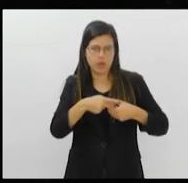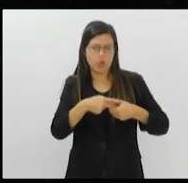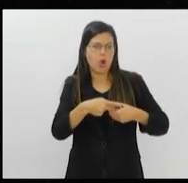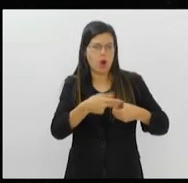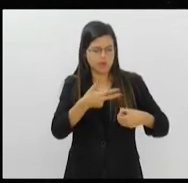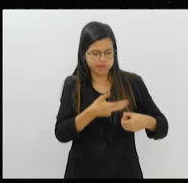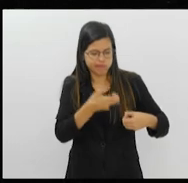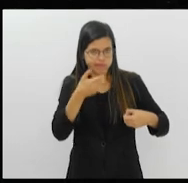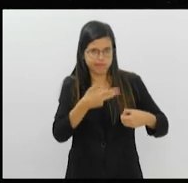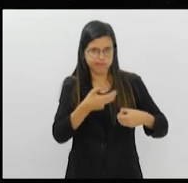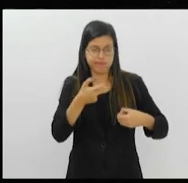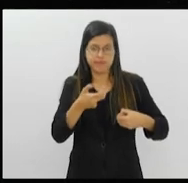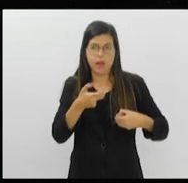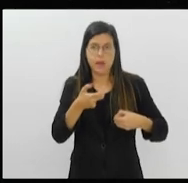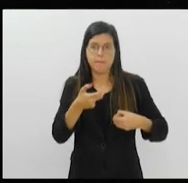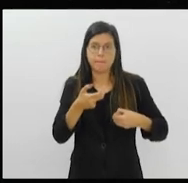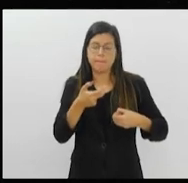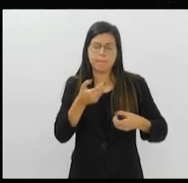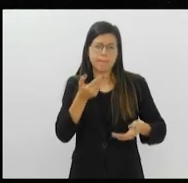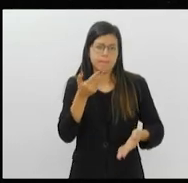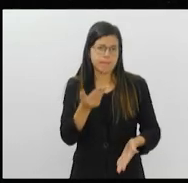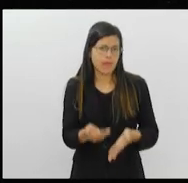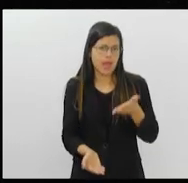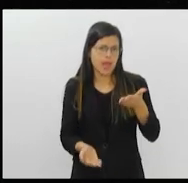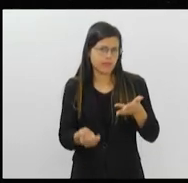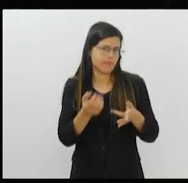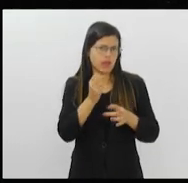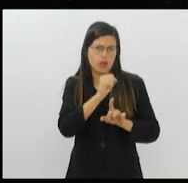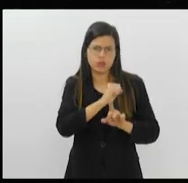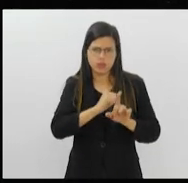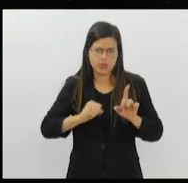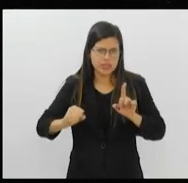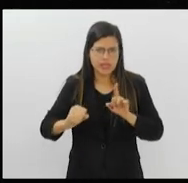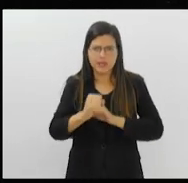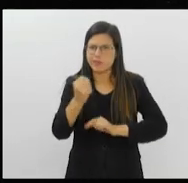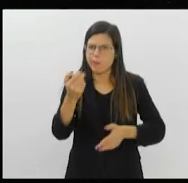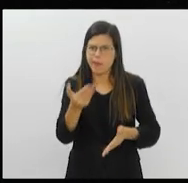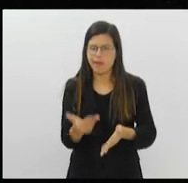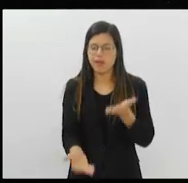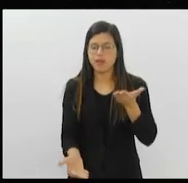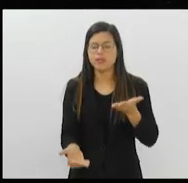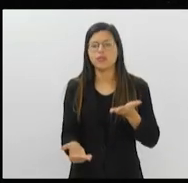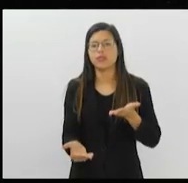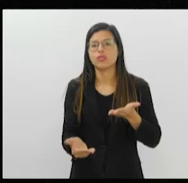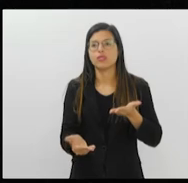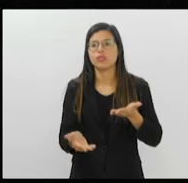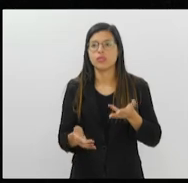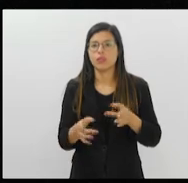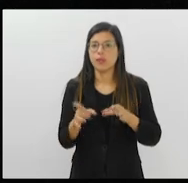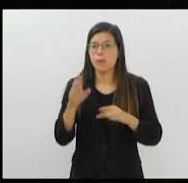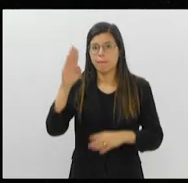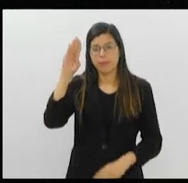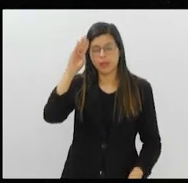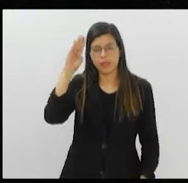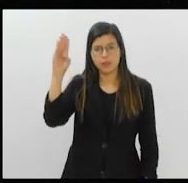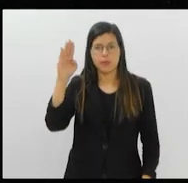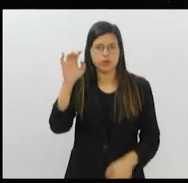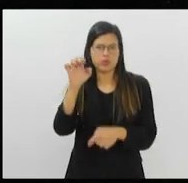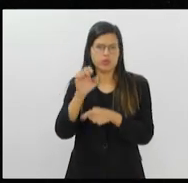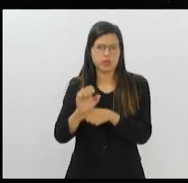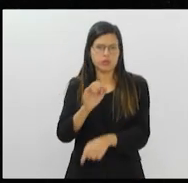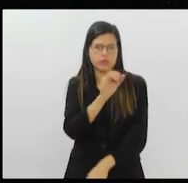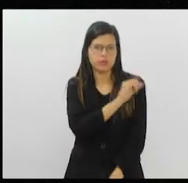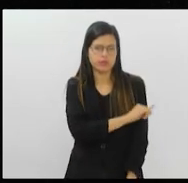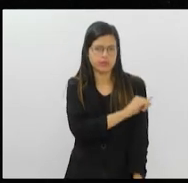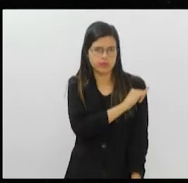perde a sociedade brasileira como um todo, e em especial o nosso estado do Rio de